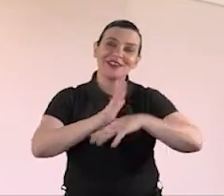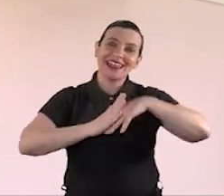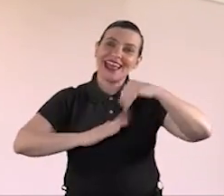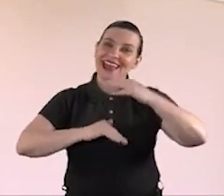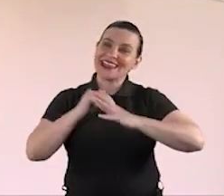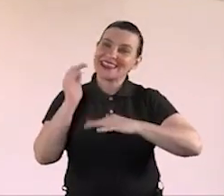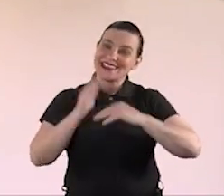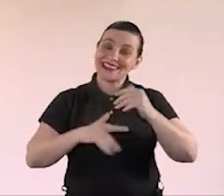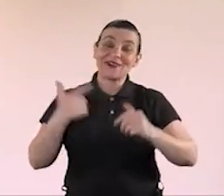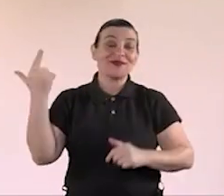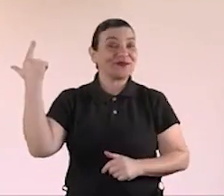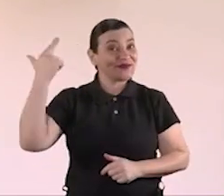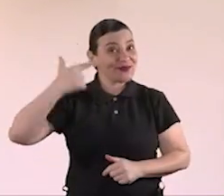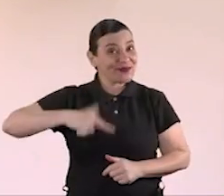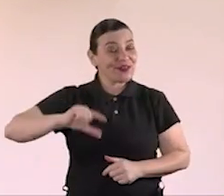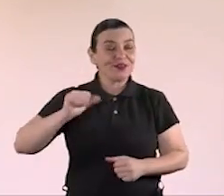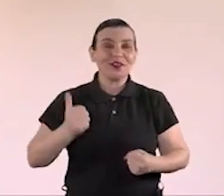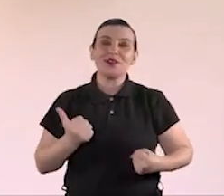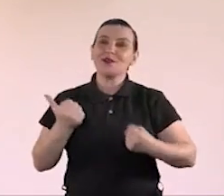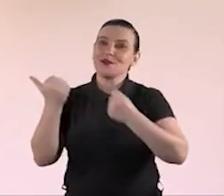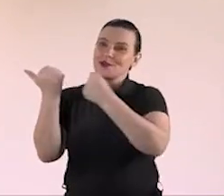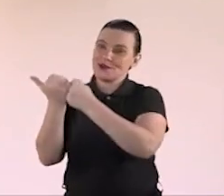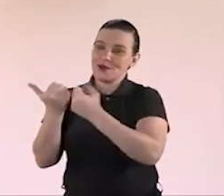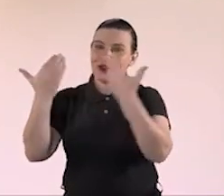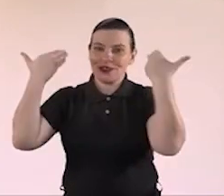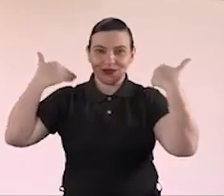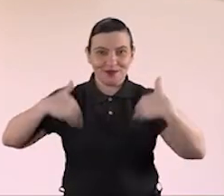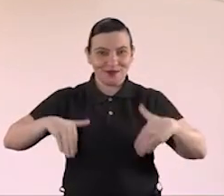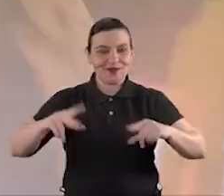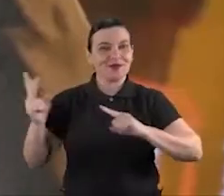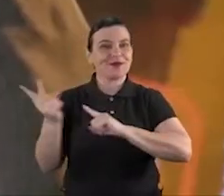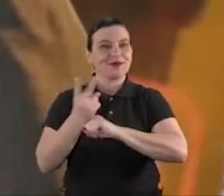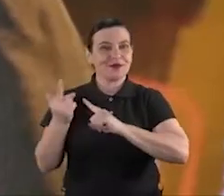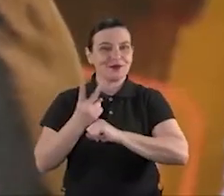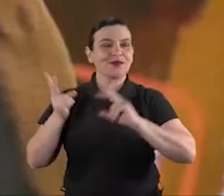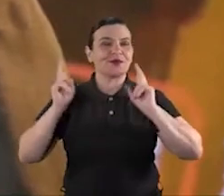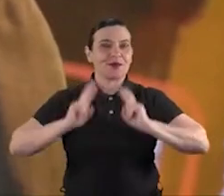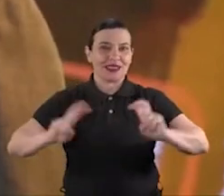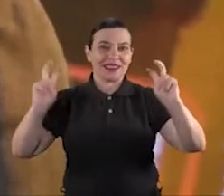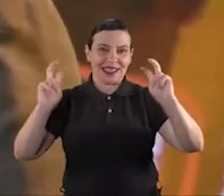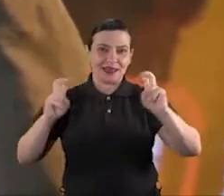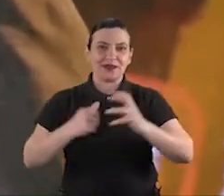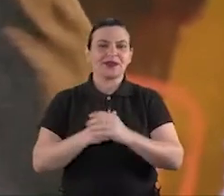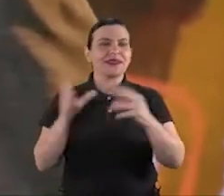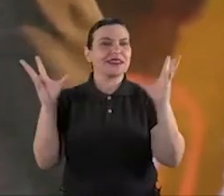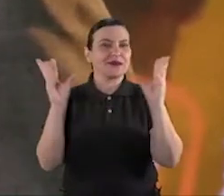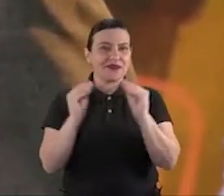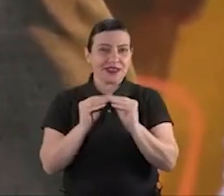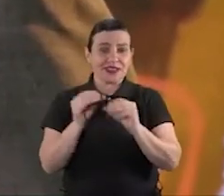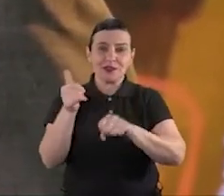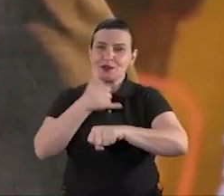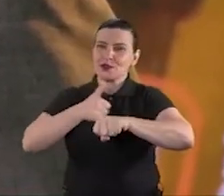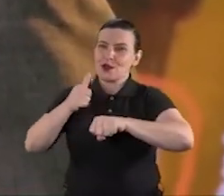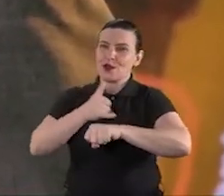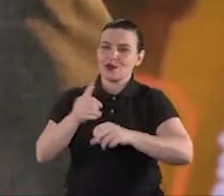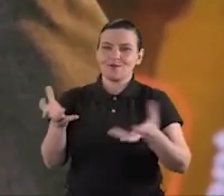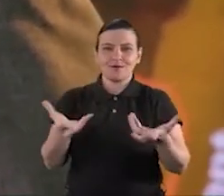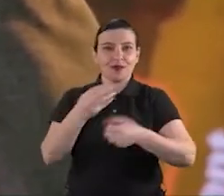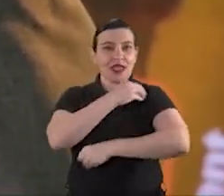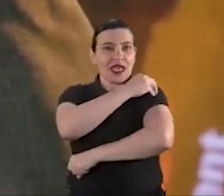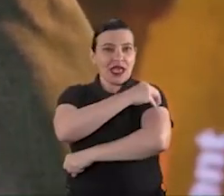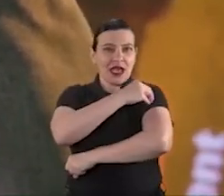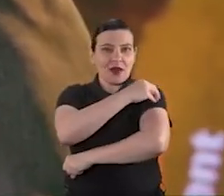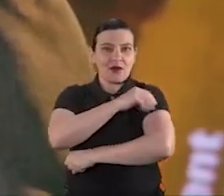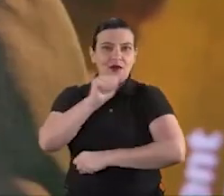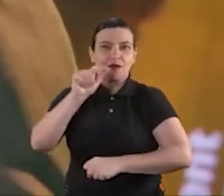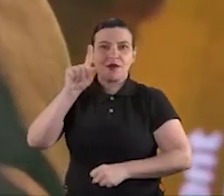benefícios mais uma vez no suporte a resposta imunológica saudável do seu corpo simplificando óleos ricos em álcool